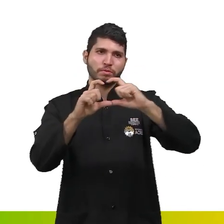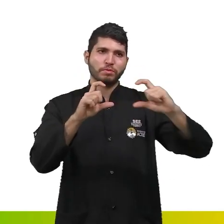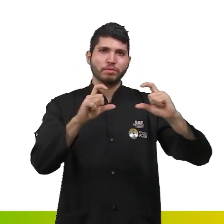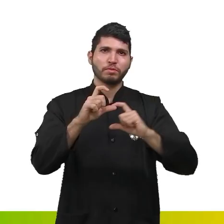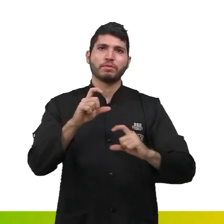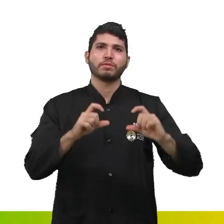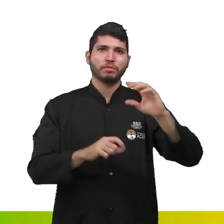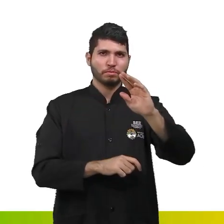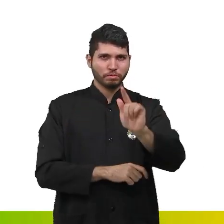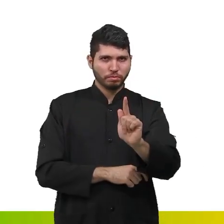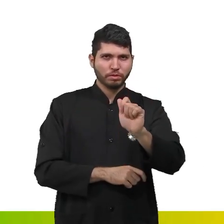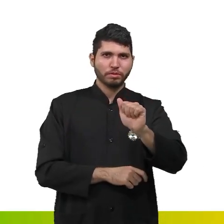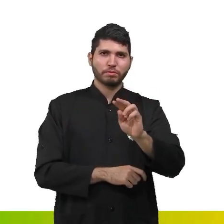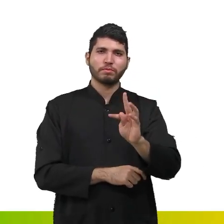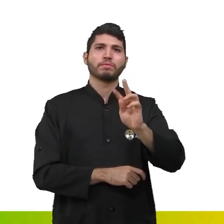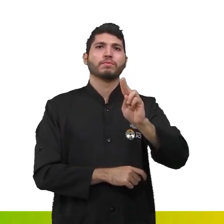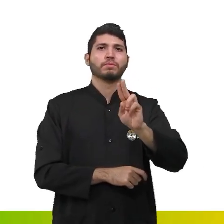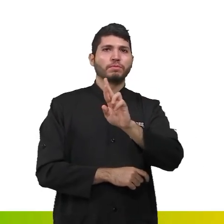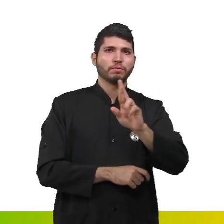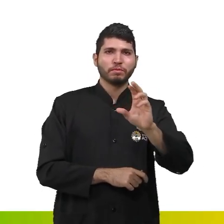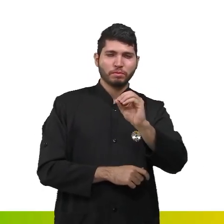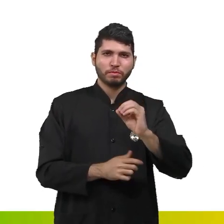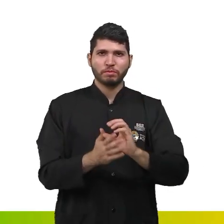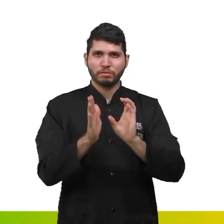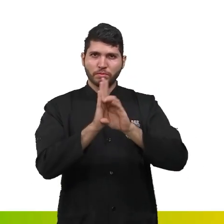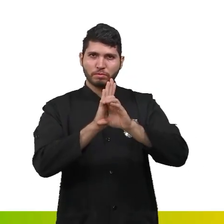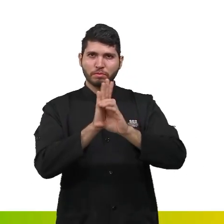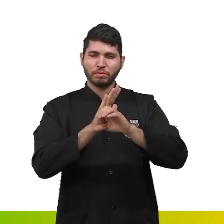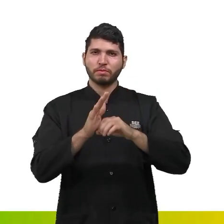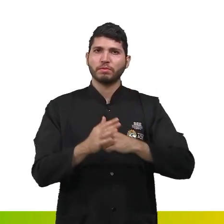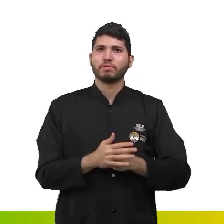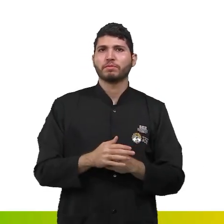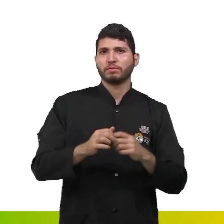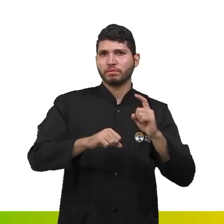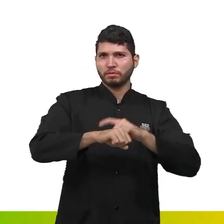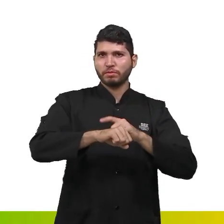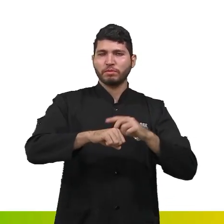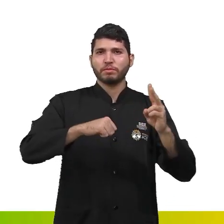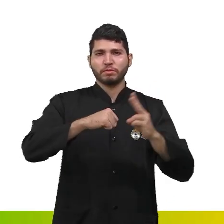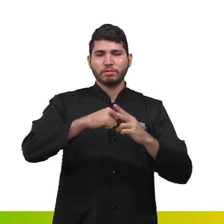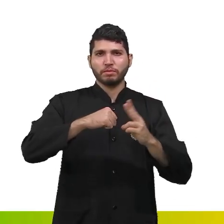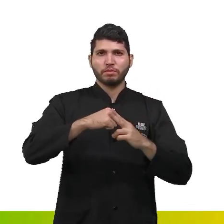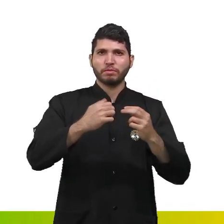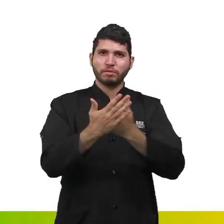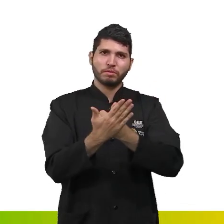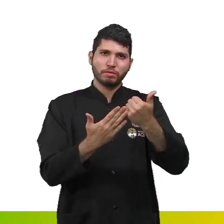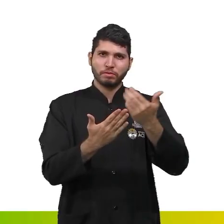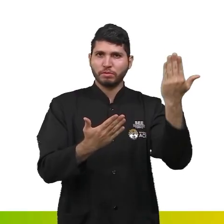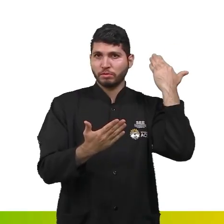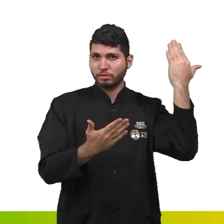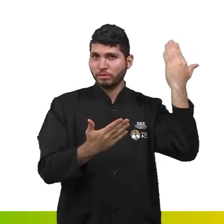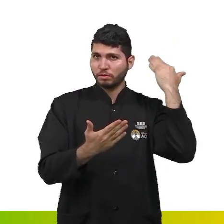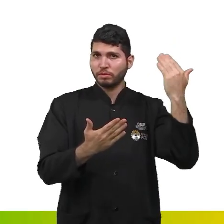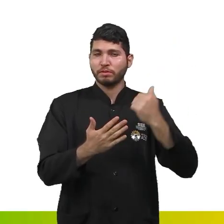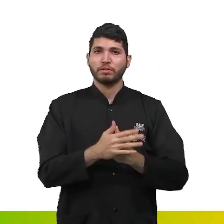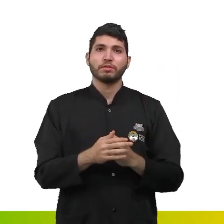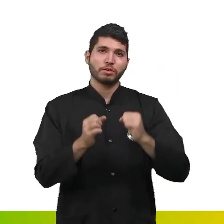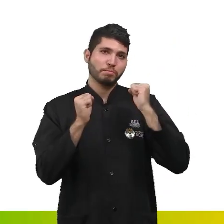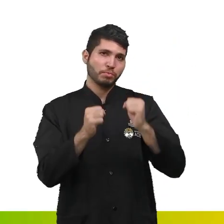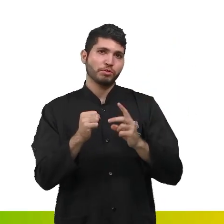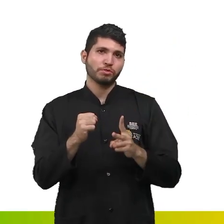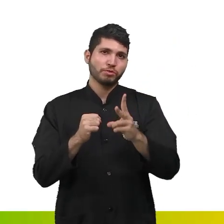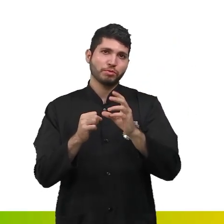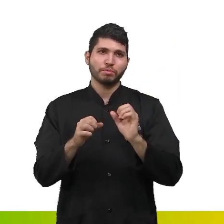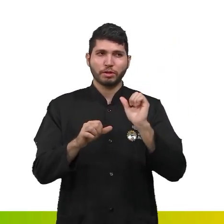gente exemplificar, trouxemos o conceito, né, que é um tempo verbal, que expressa uma ação do passado que ela está em fase de